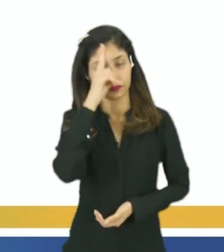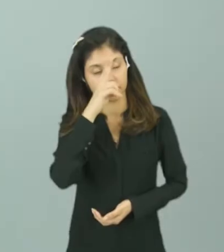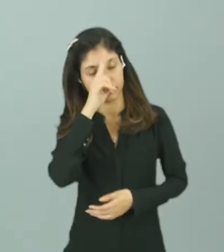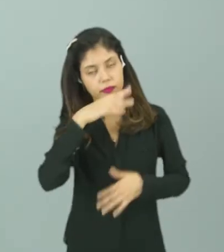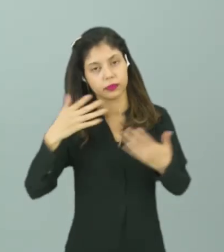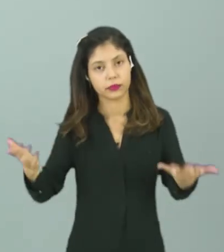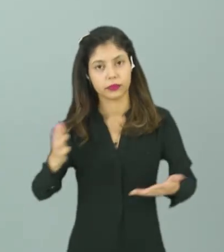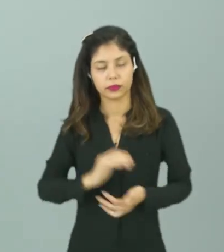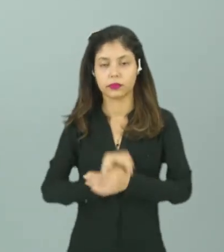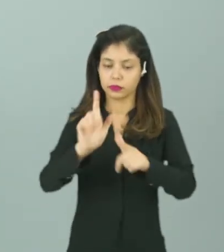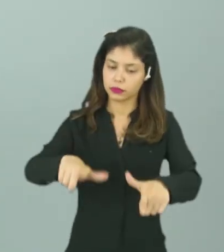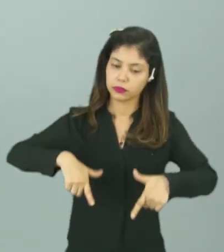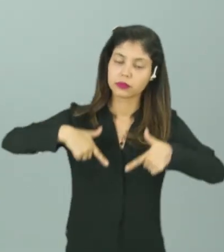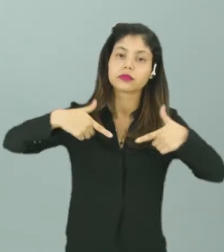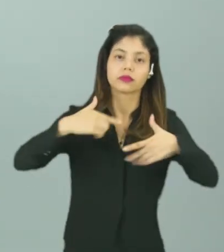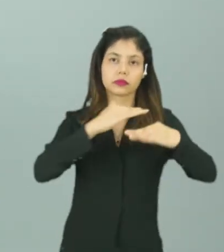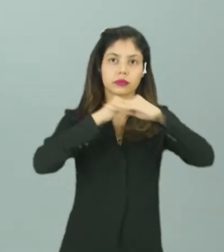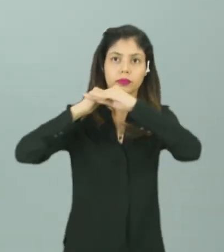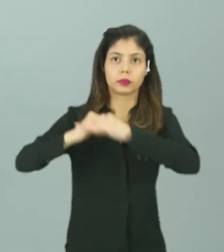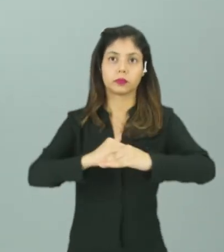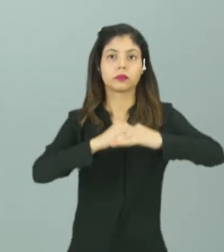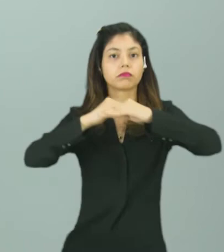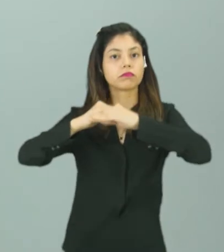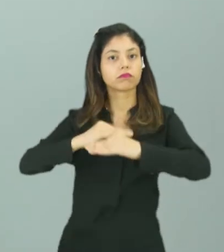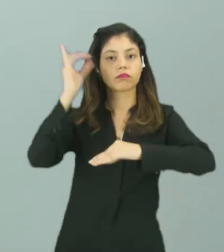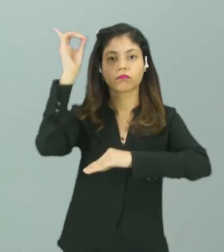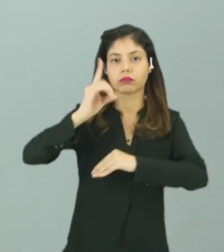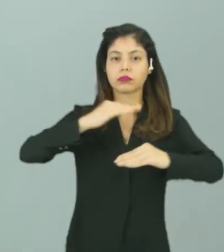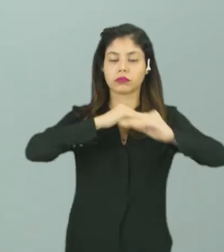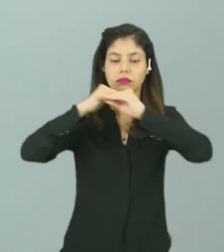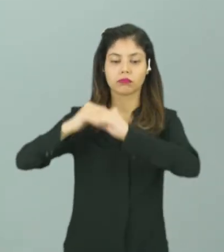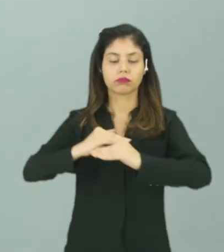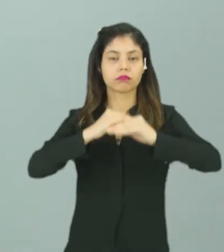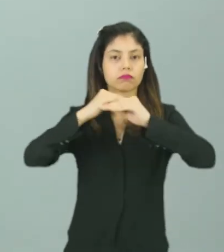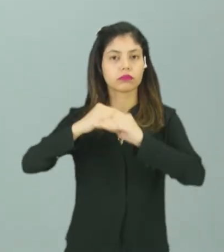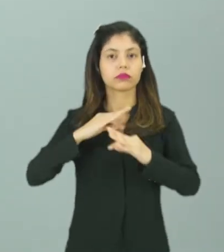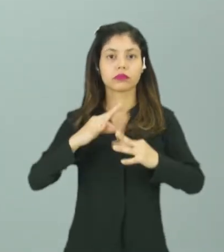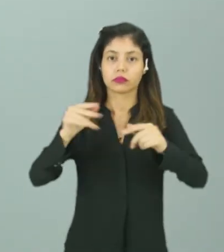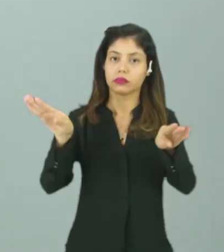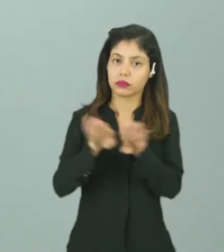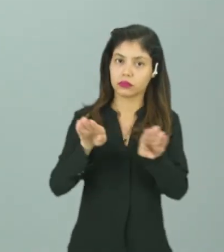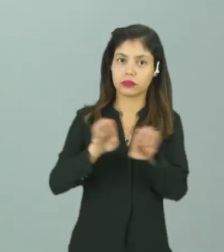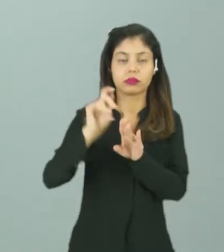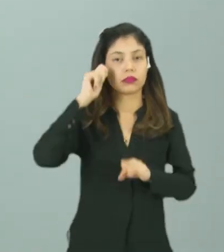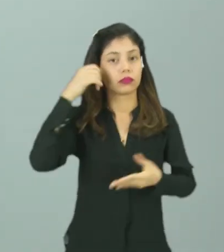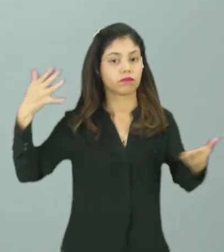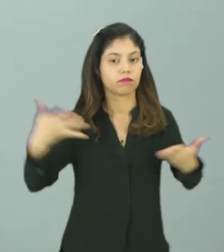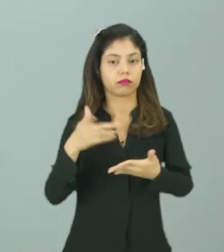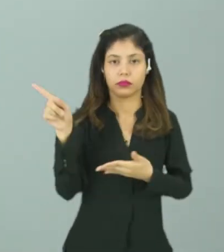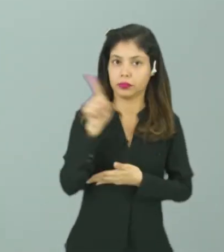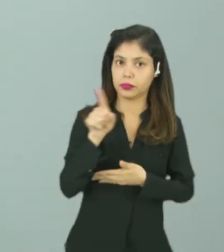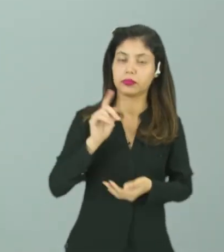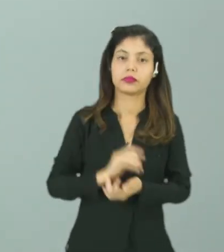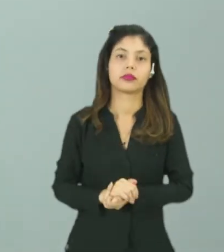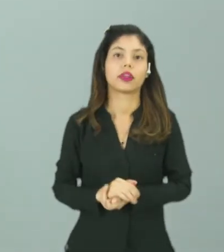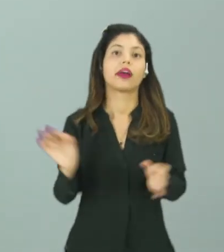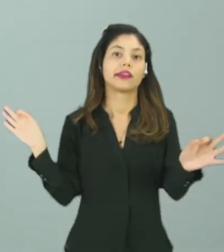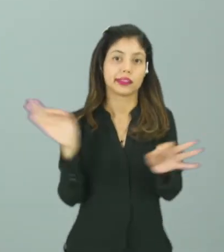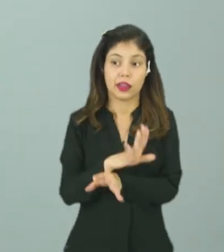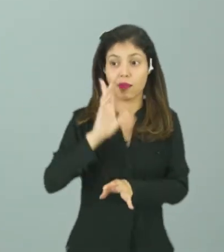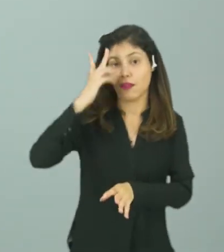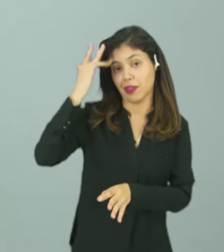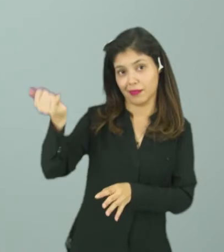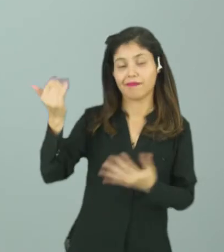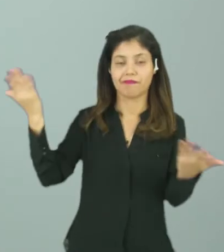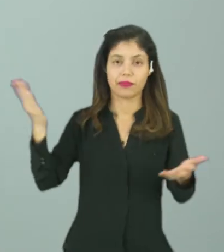lembrar que a luta por igualdade, a luta por direitos iguais dos negros não é de hoje e nem vai acabar